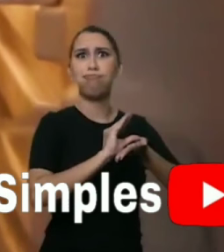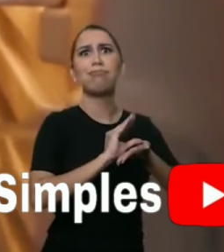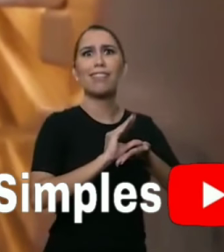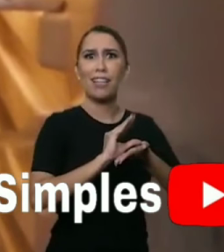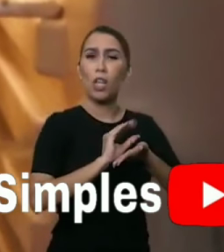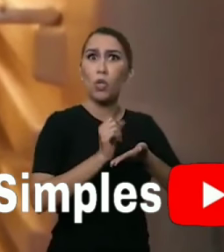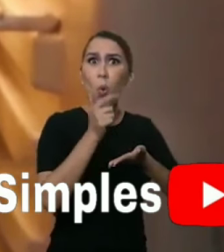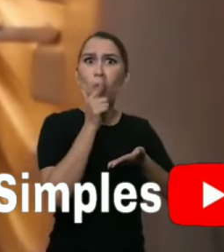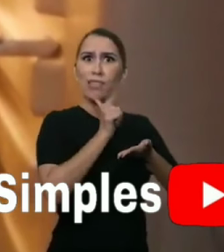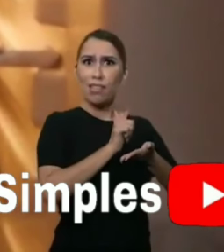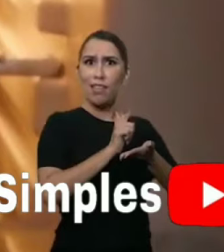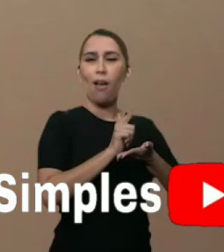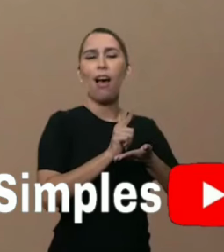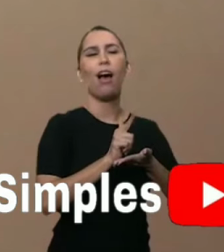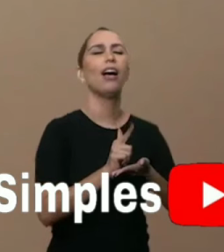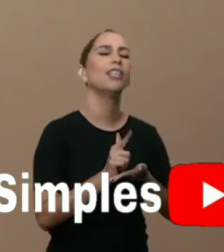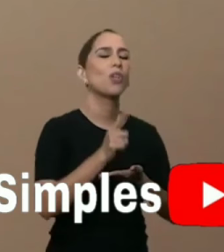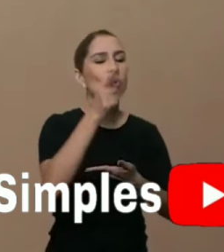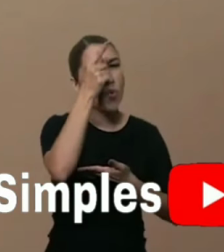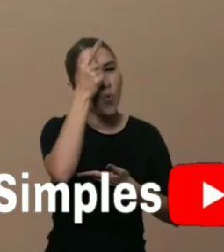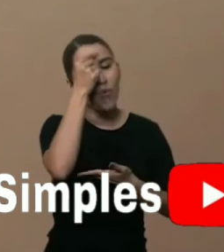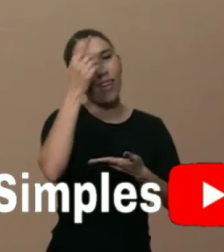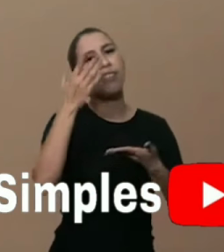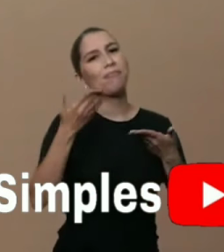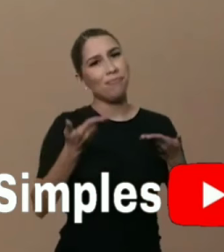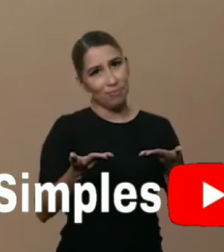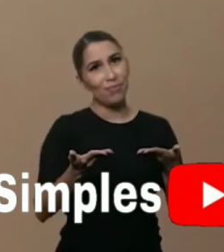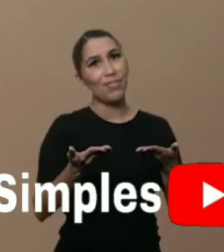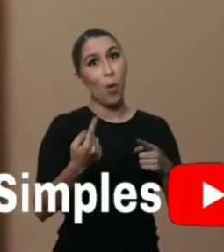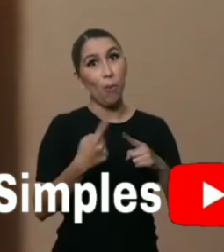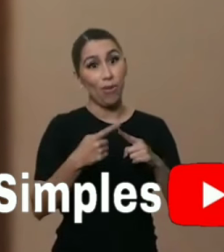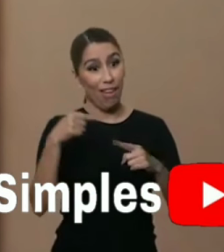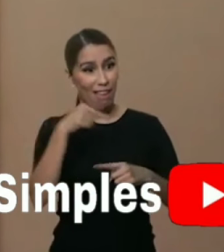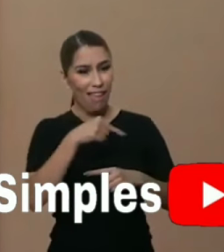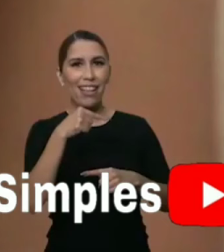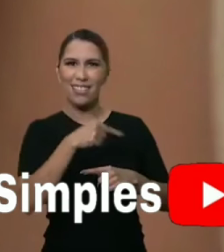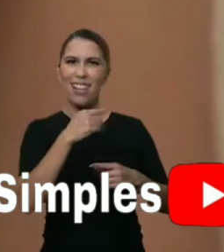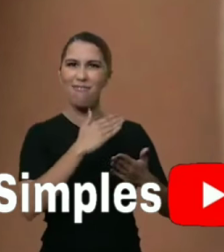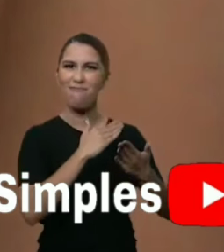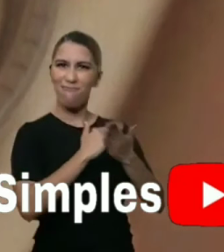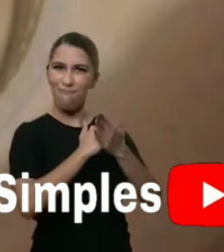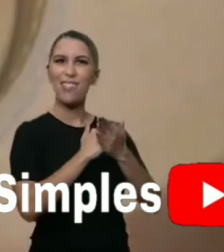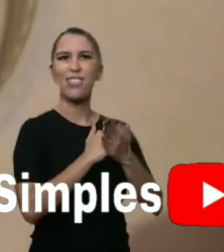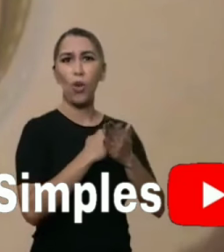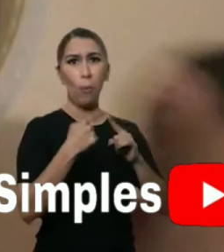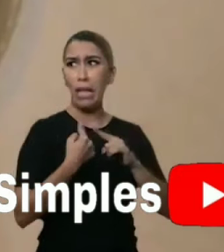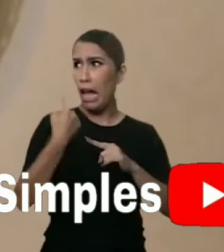da pandemia que a gente veio fazer, aí realmente foi tudo feito através do dinheiro do auxílio.